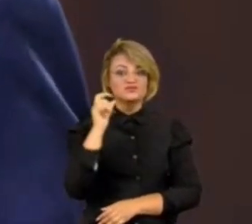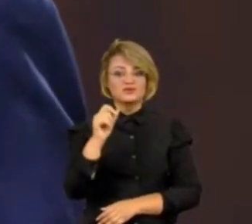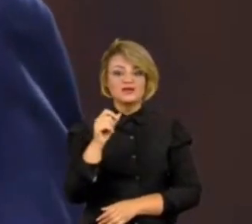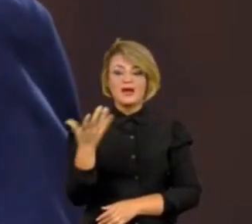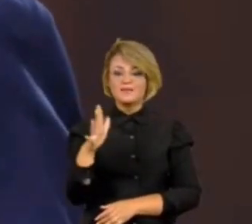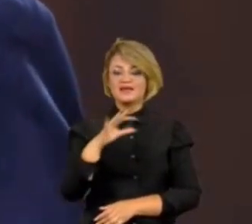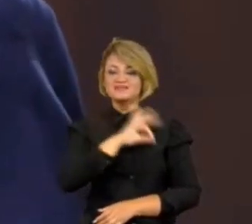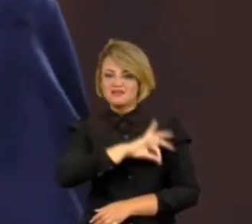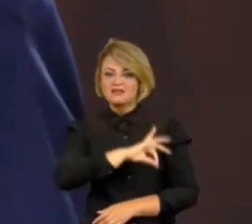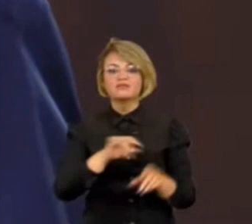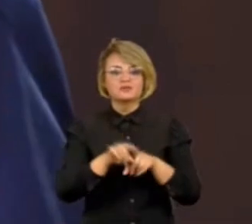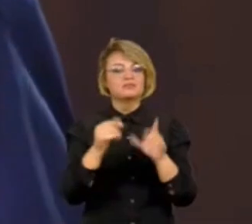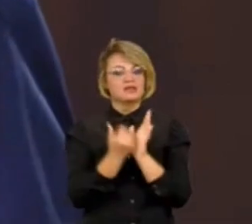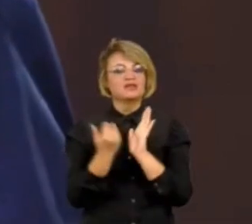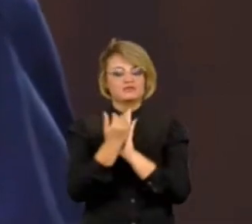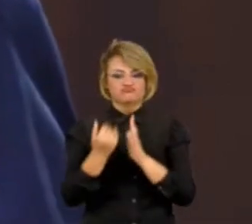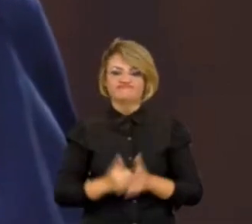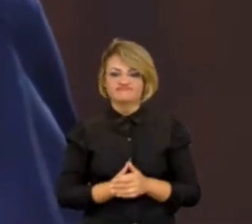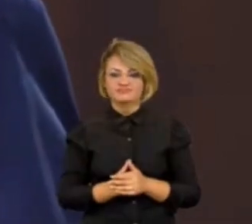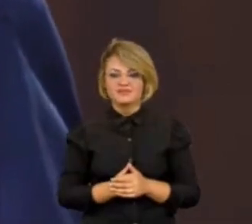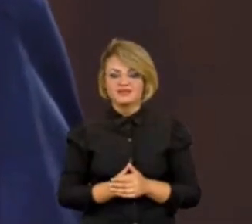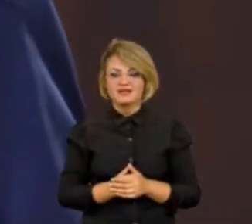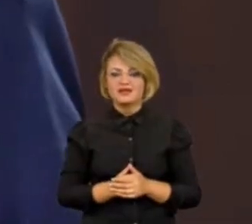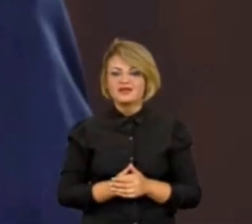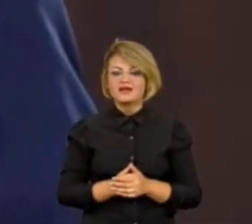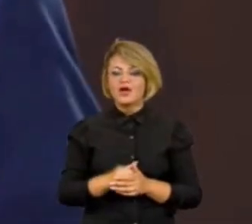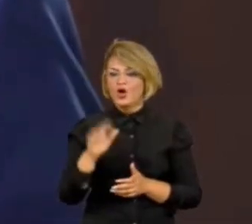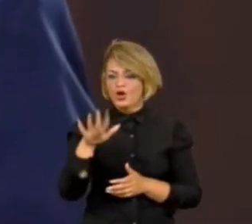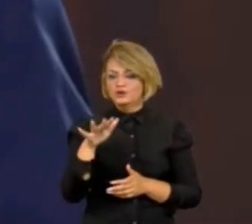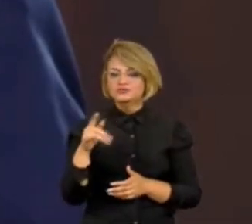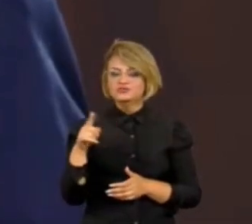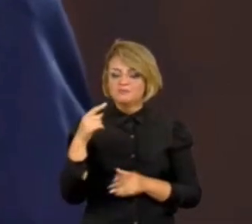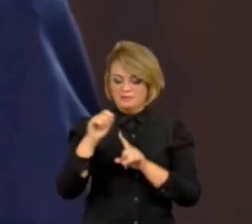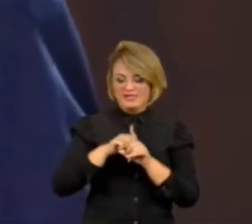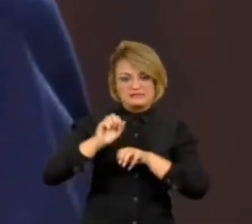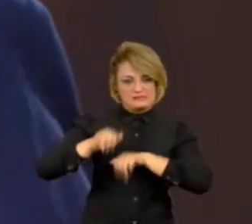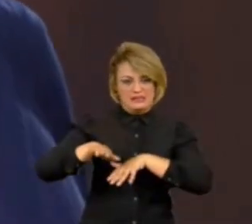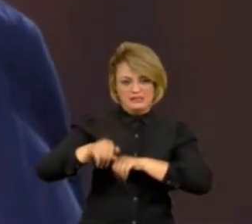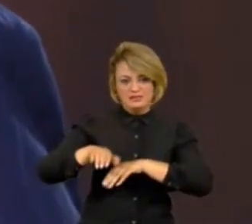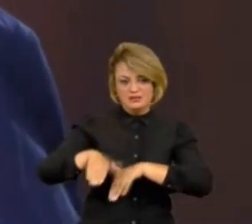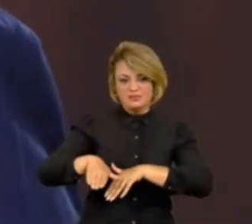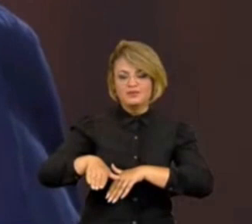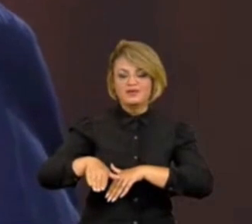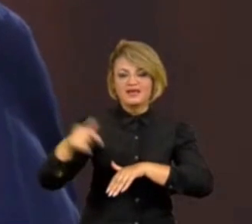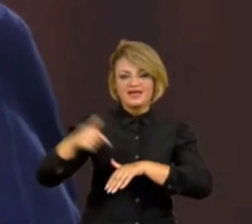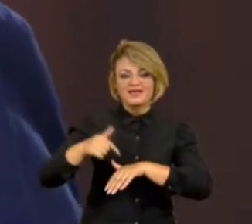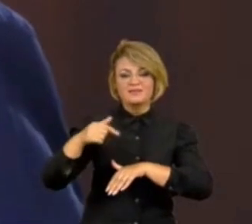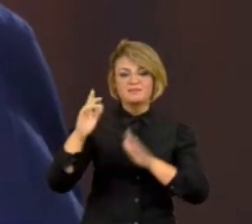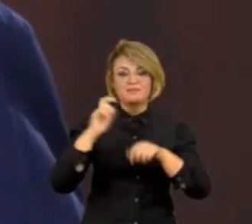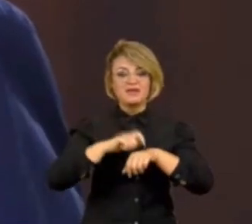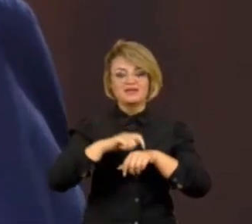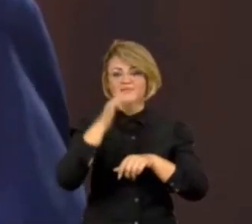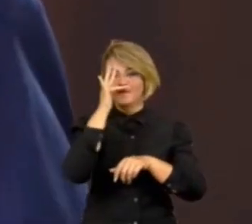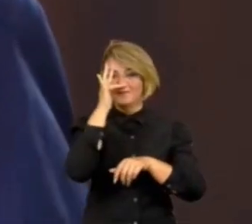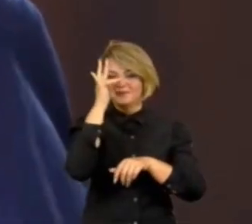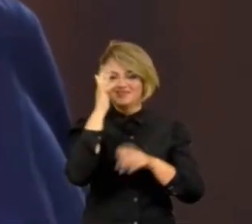Olha, nós estamos no mês de setembro. O mês de setembro é o mês da primavera. E eu vou começar esse programa dizendo o